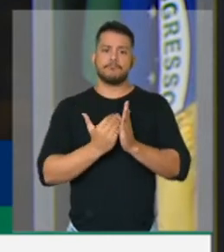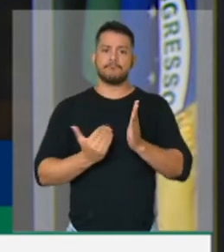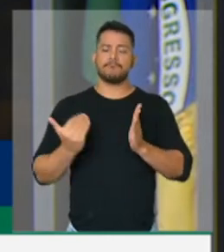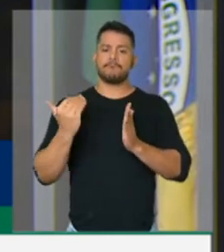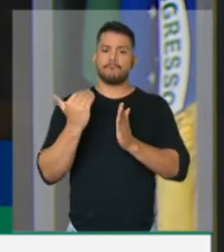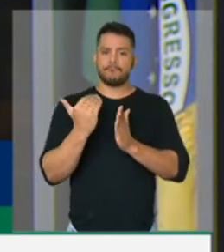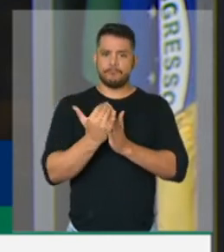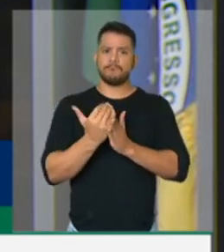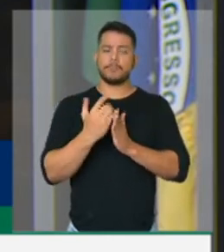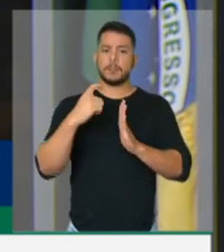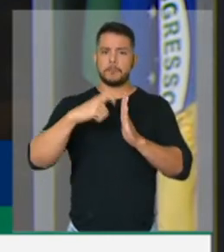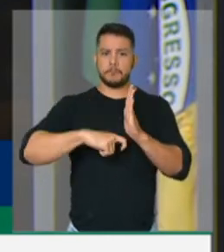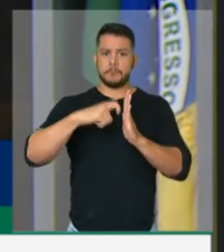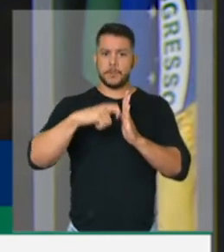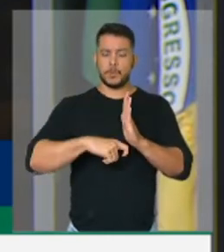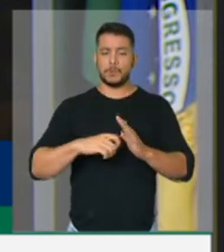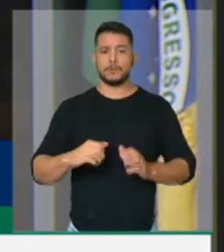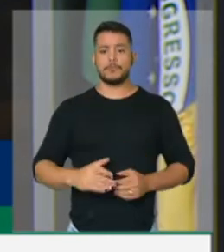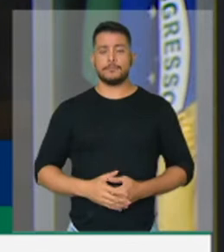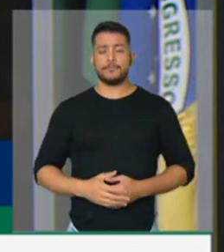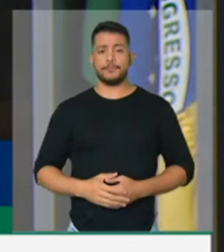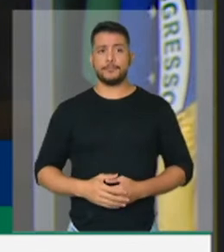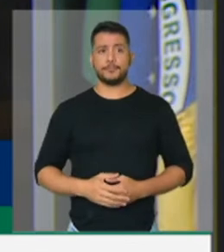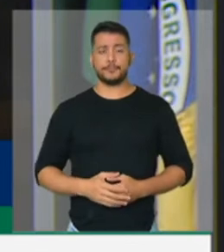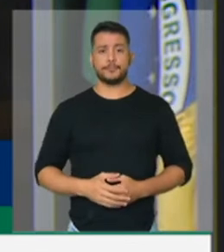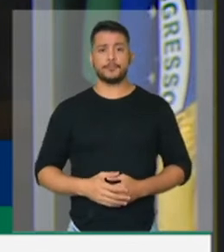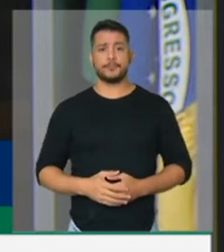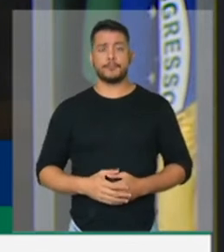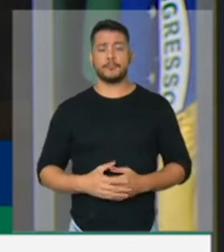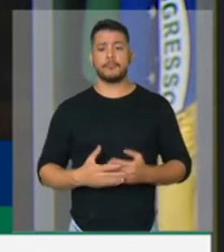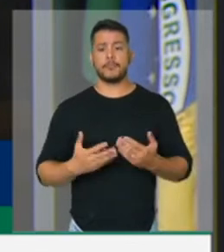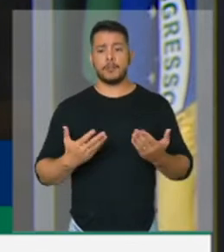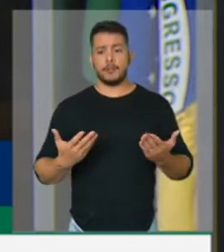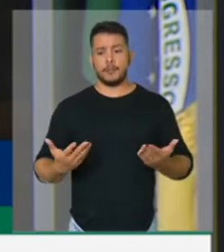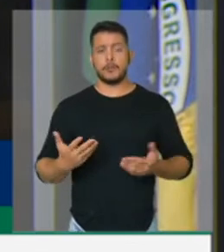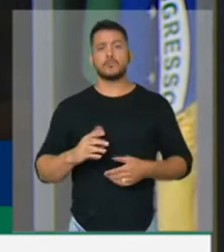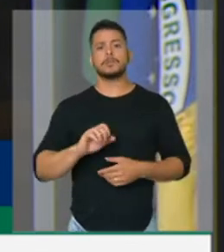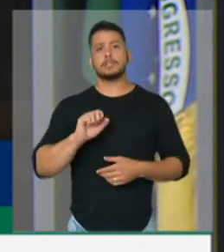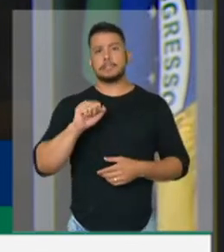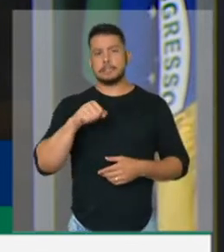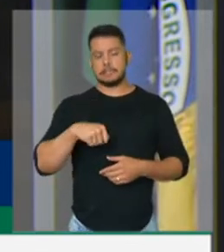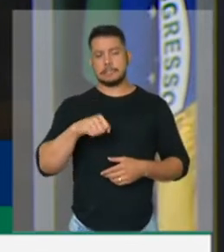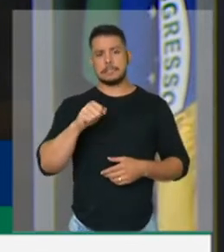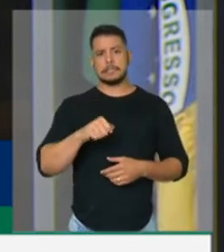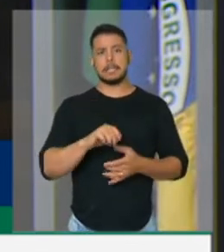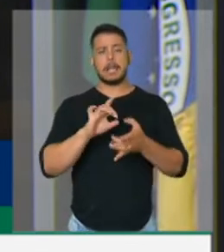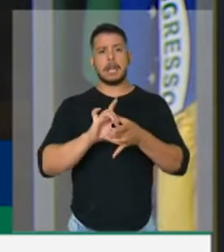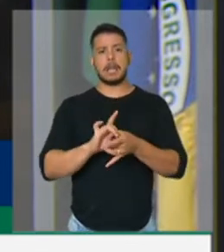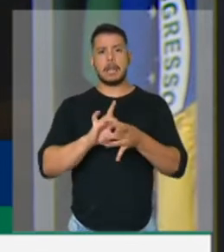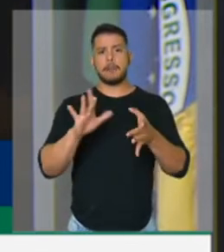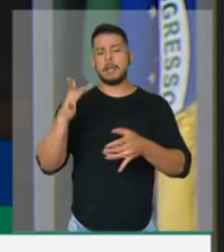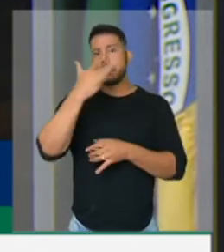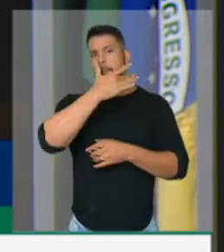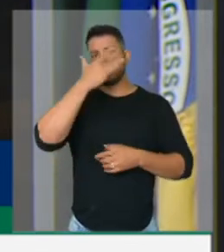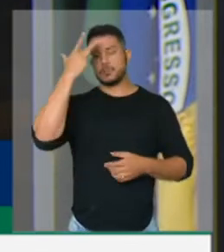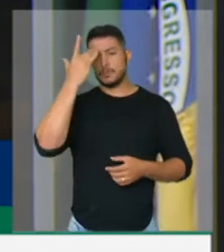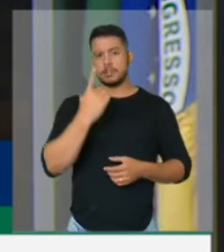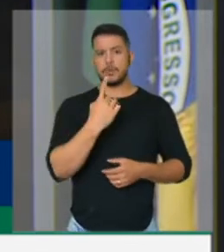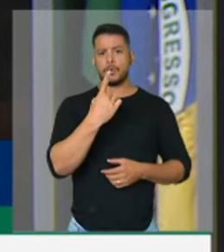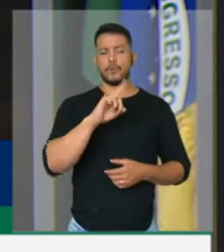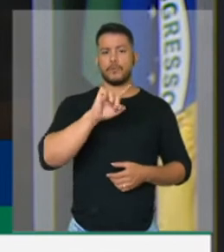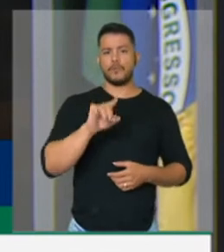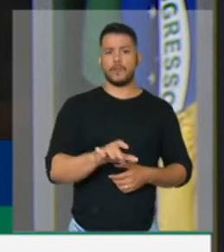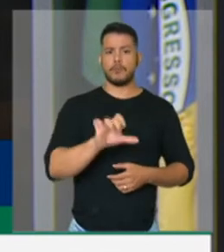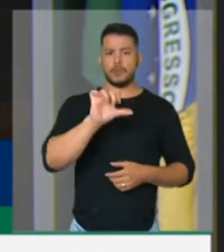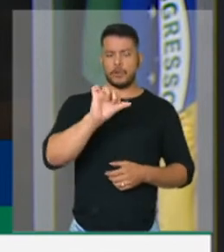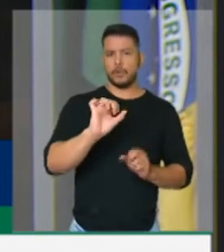mais justo do que aumentar a faixa de isenção de 1,9 para 2,4